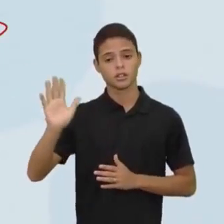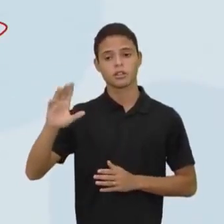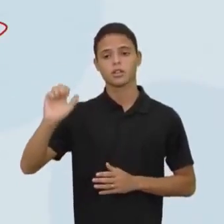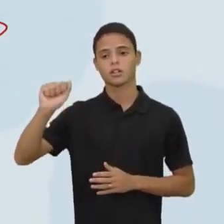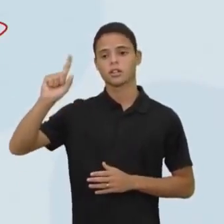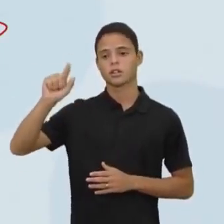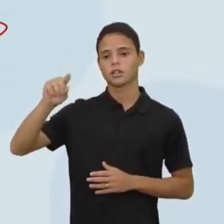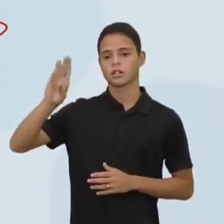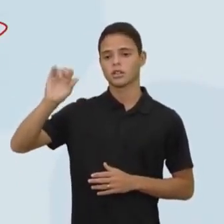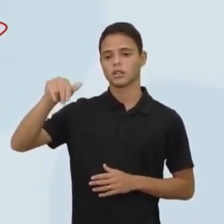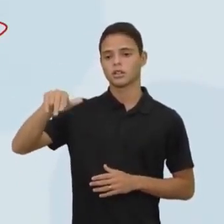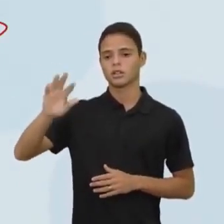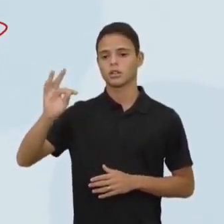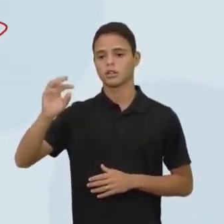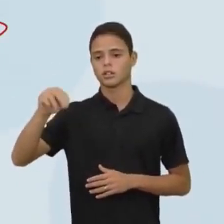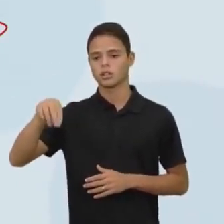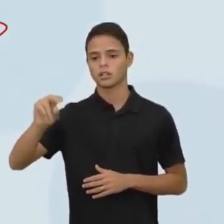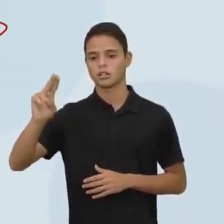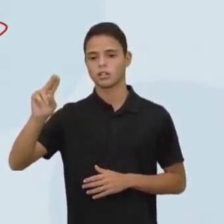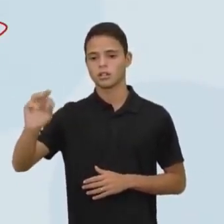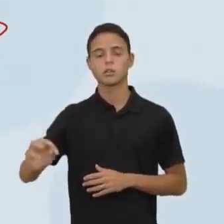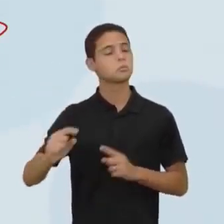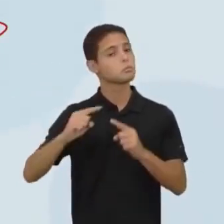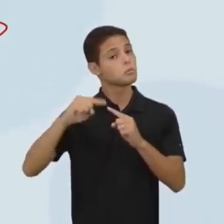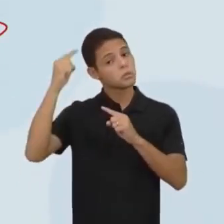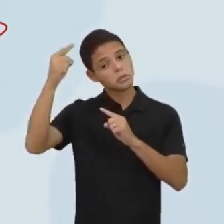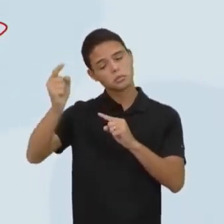bientôt é até mais, até logo.